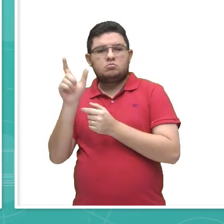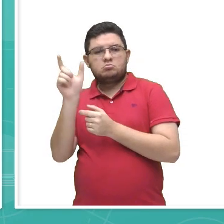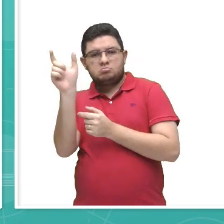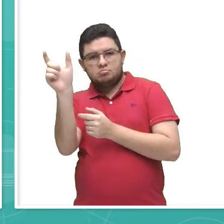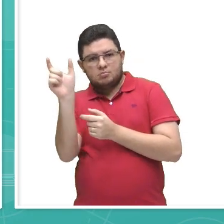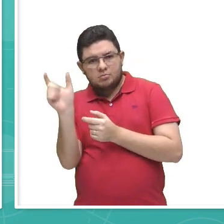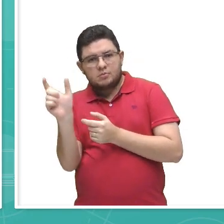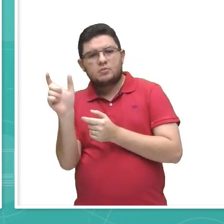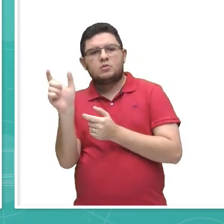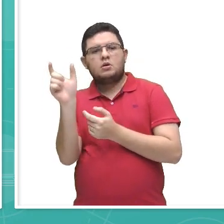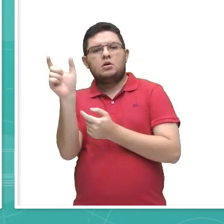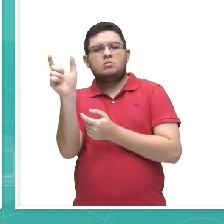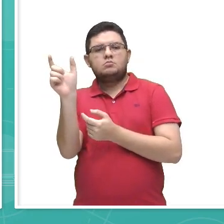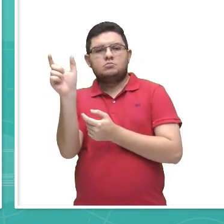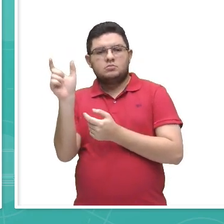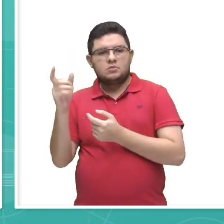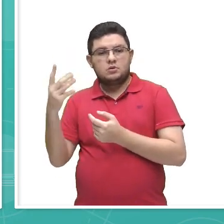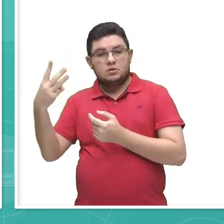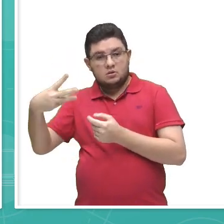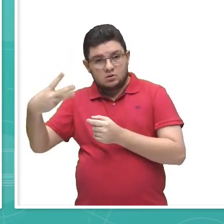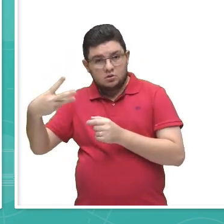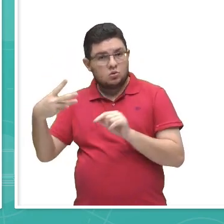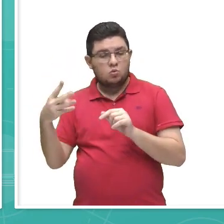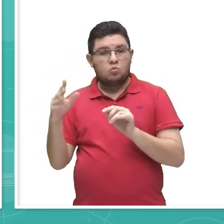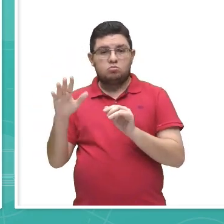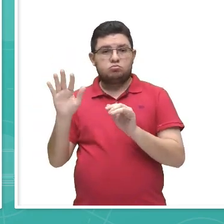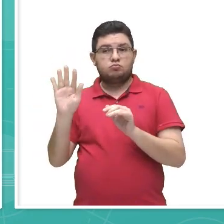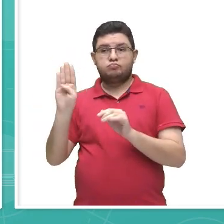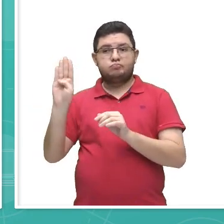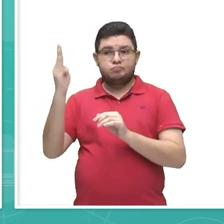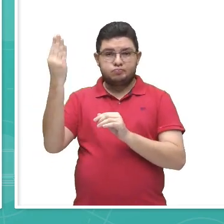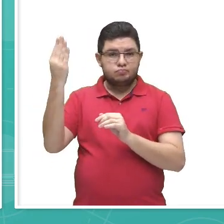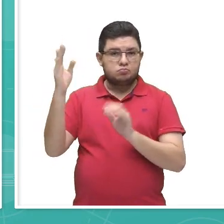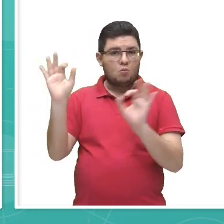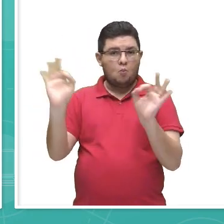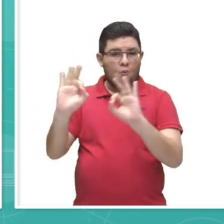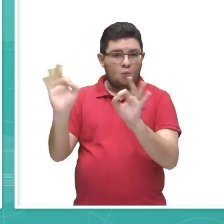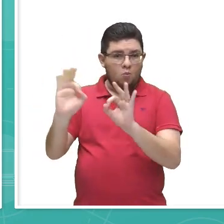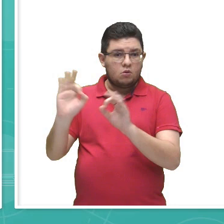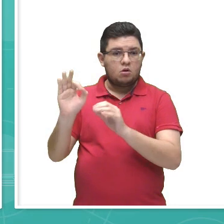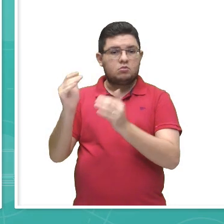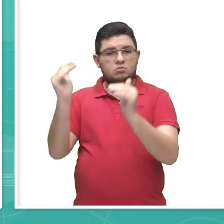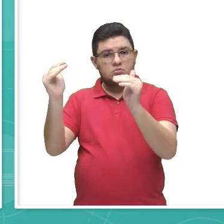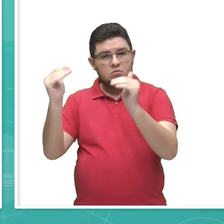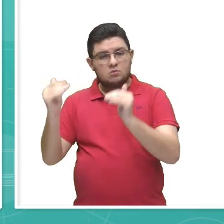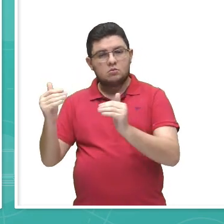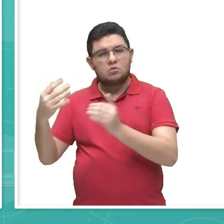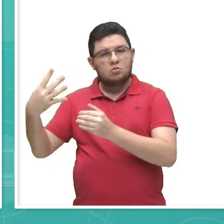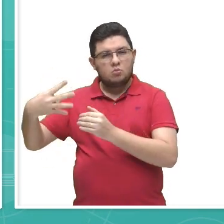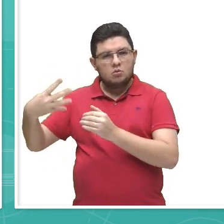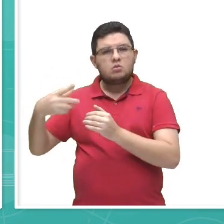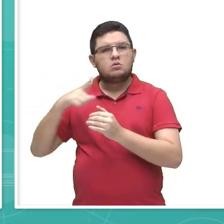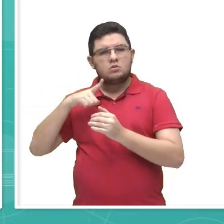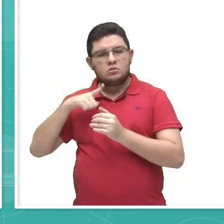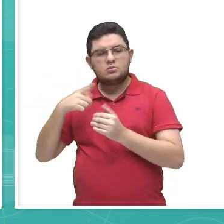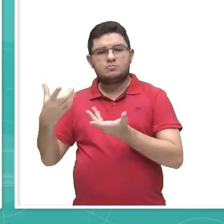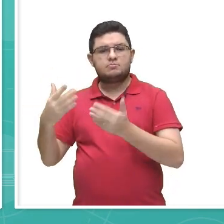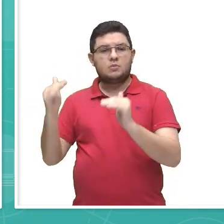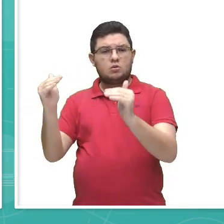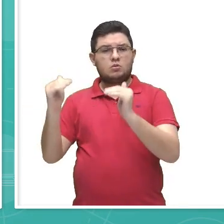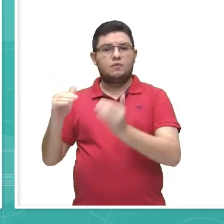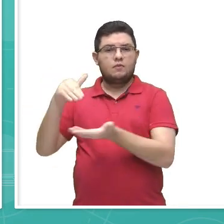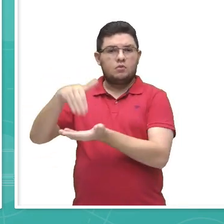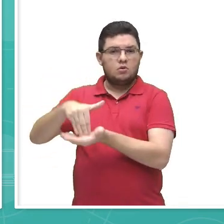essa última já não tinha advérbio de frequência. Então, quando vocês forem analisar as suas frases, vocês têm que tomar